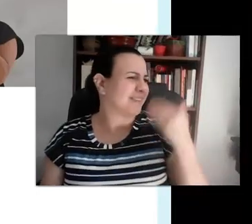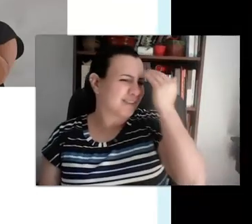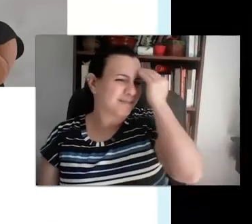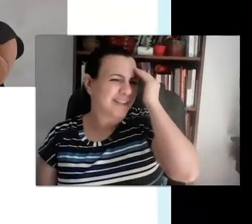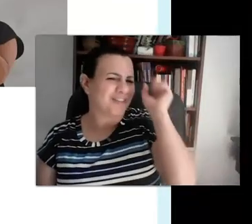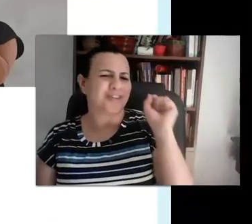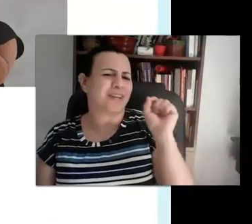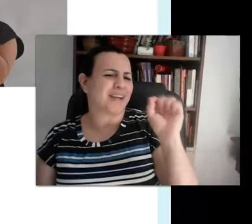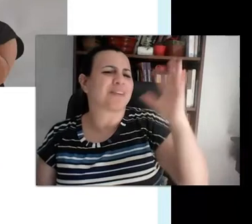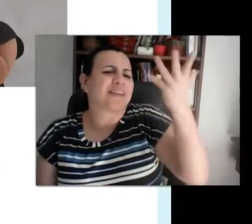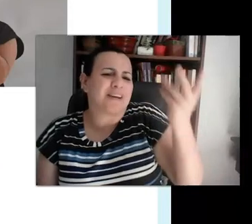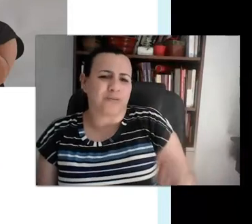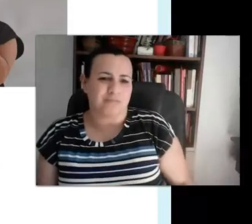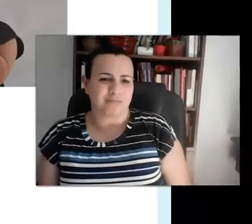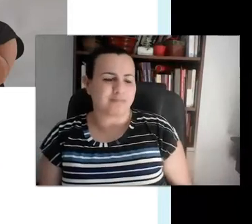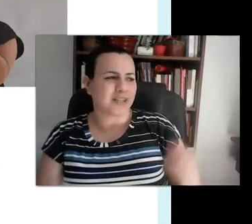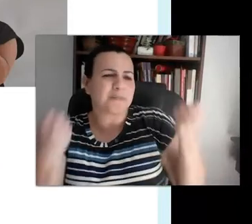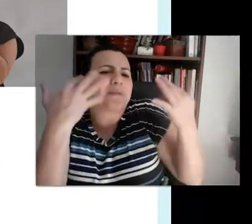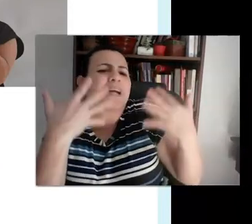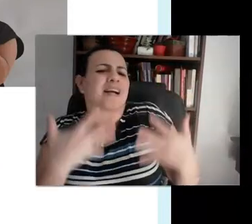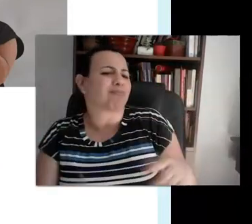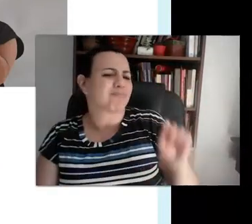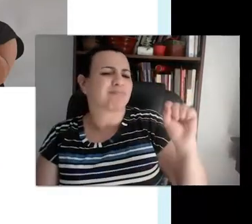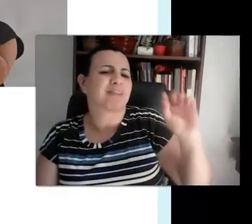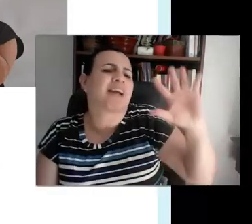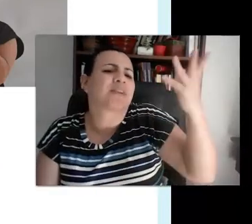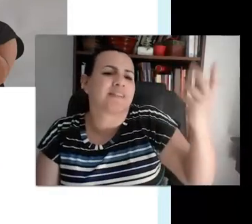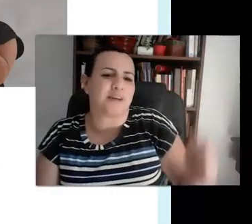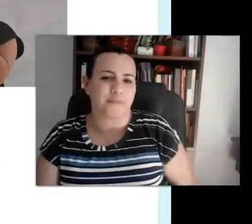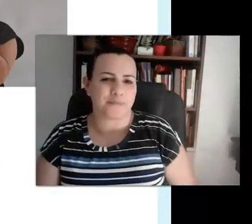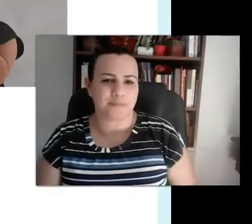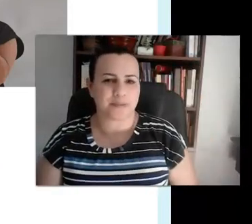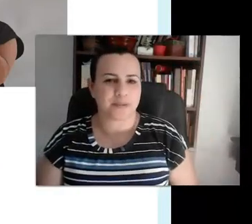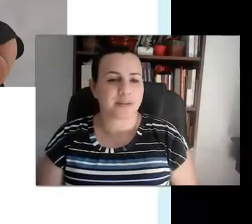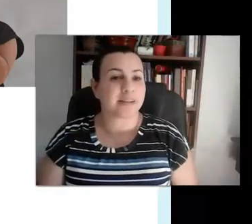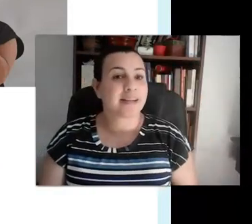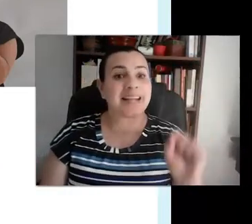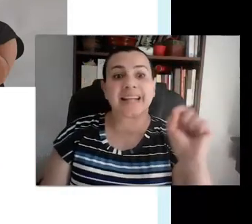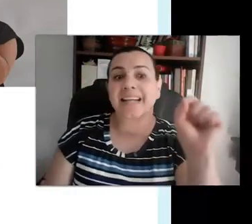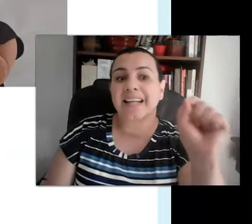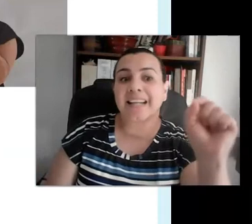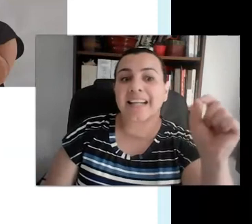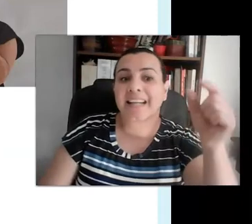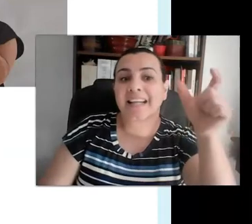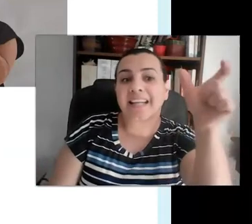Que? Não entendi. O que aconteceu? Então, me explica. O que aconteceu?